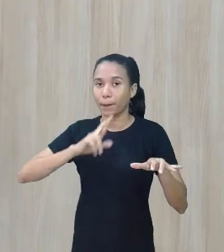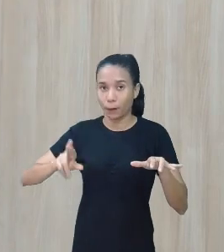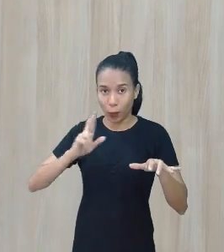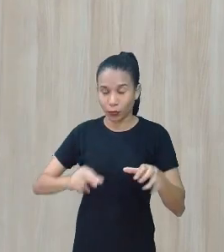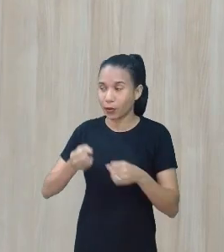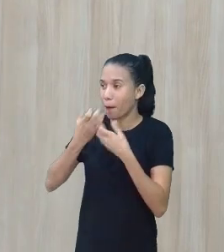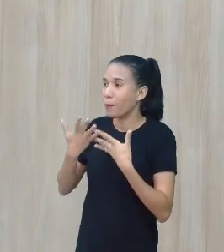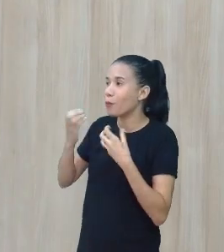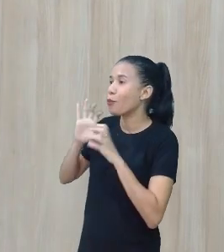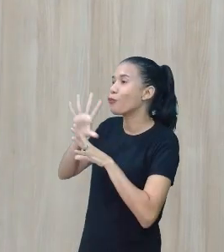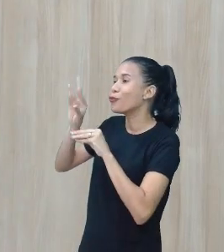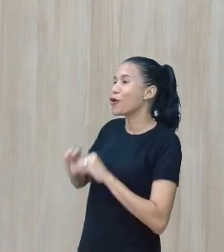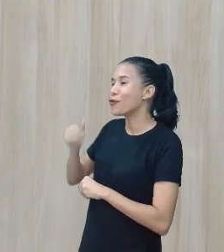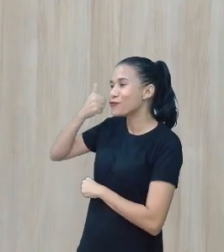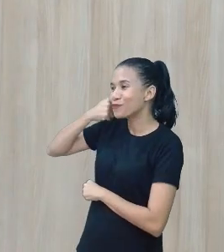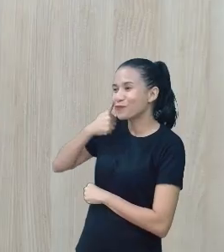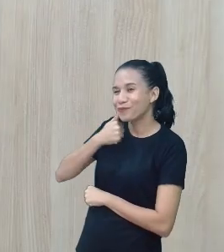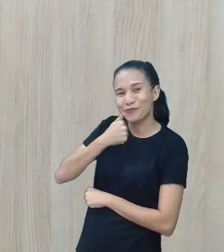noite, Denise!